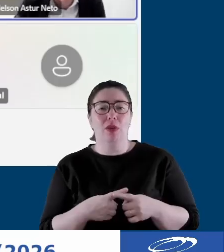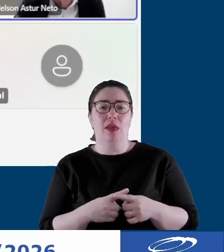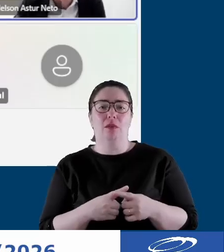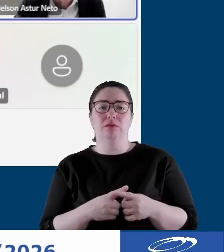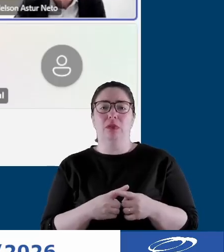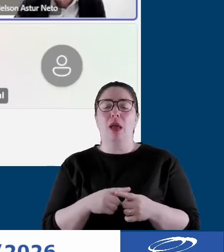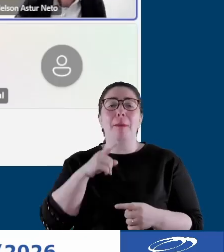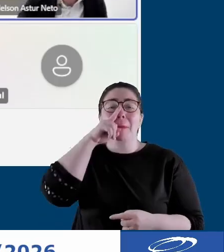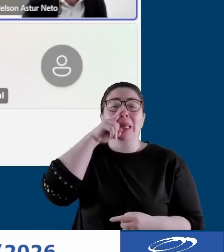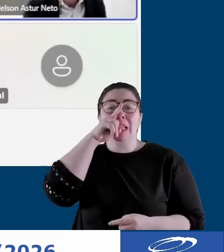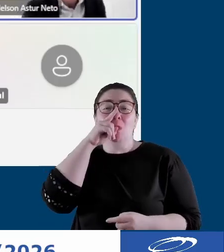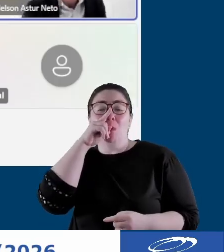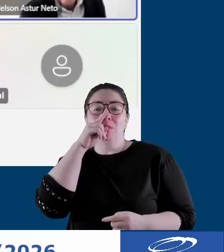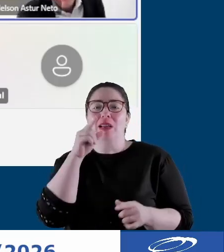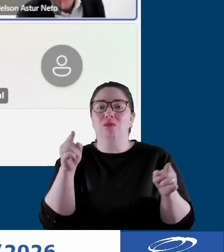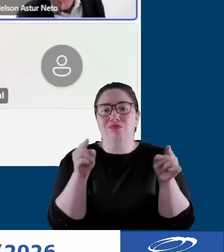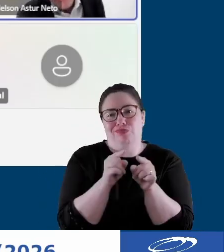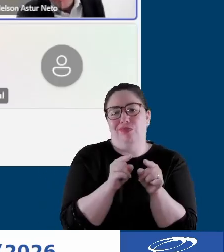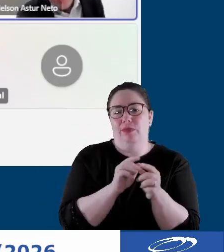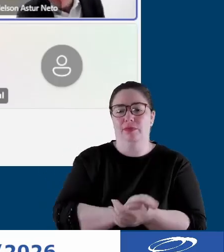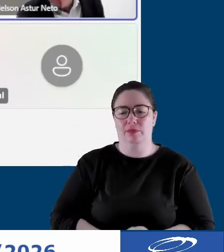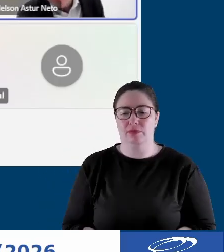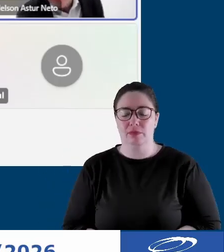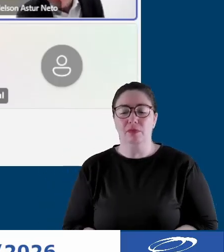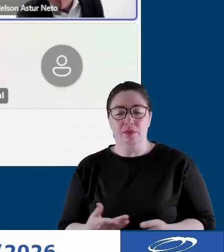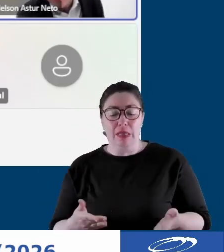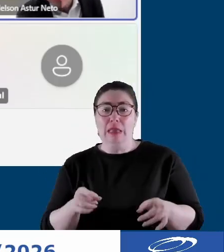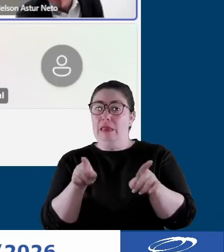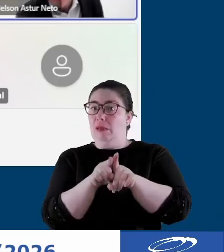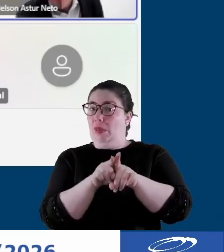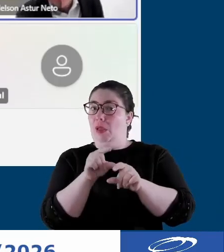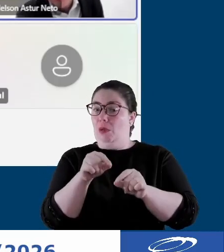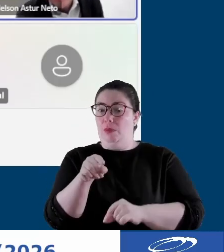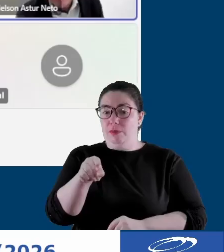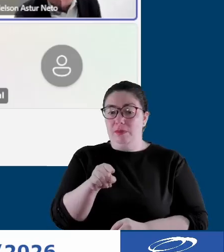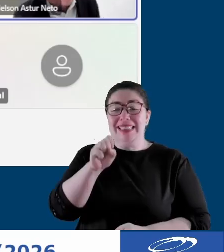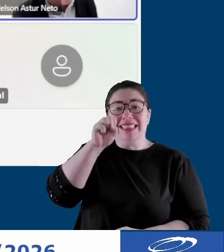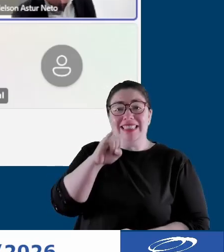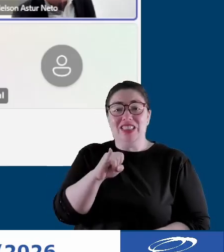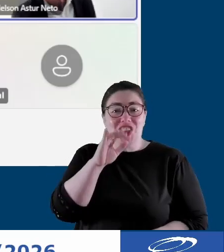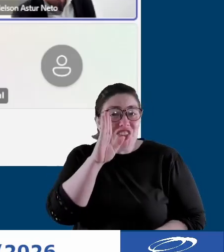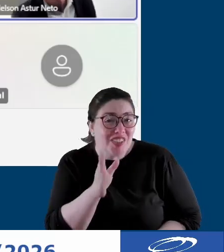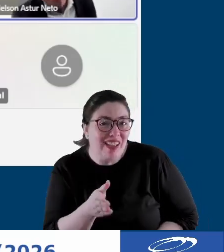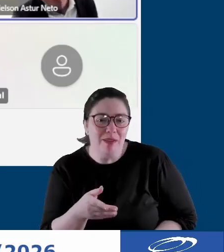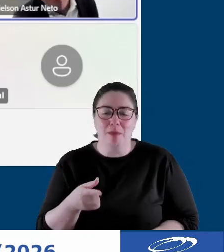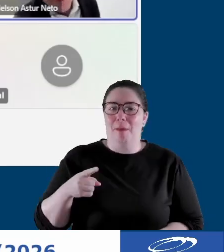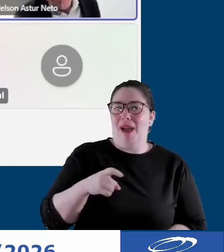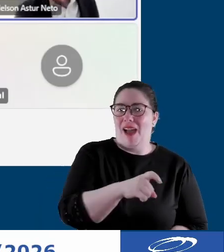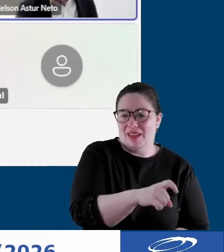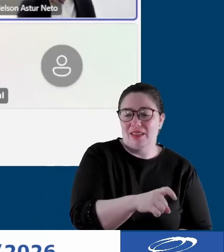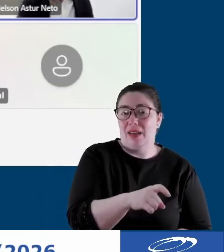infecção. Colonização, pacientes já pré-colonizados, a gente no Einstein, a gente faz o